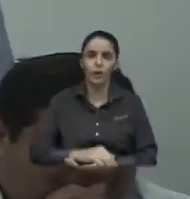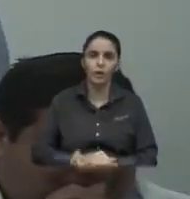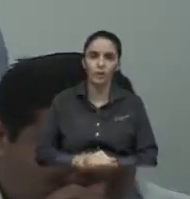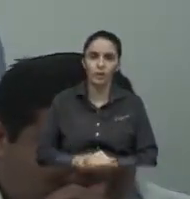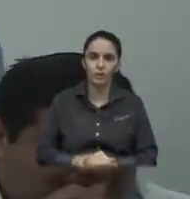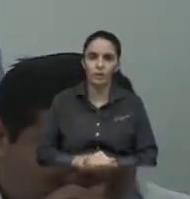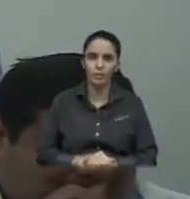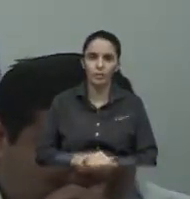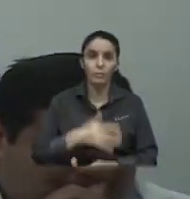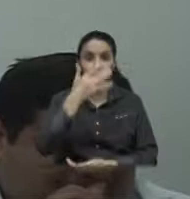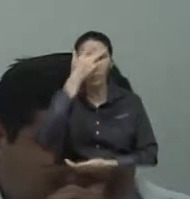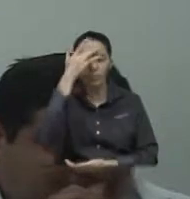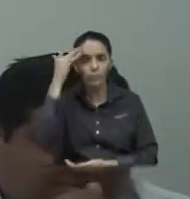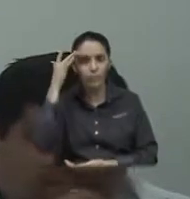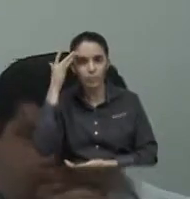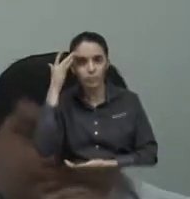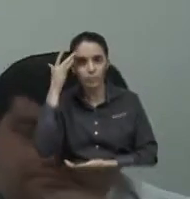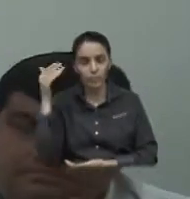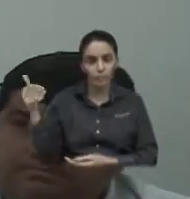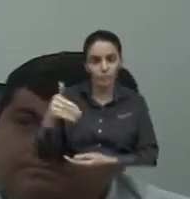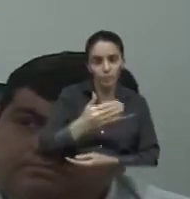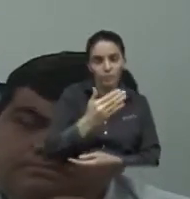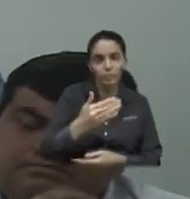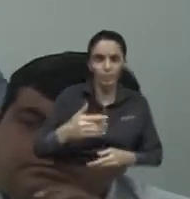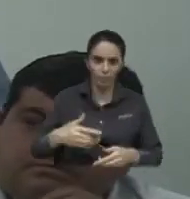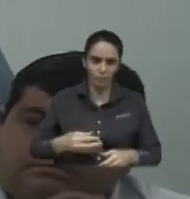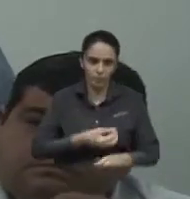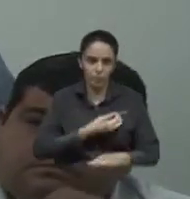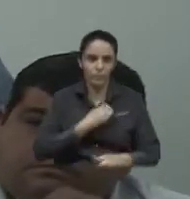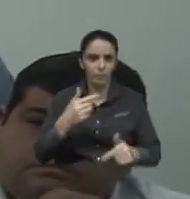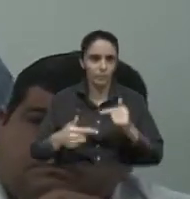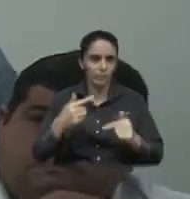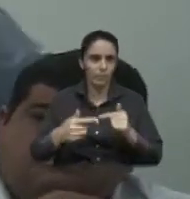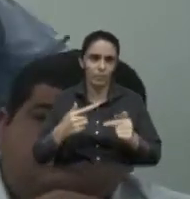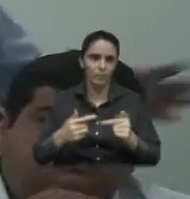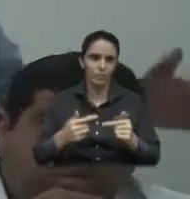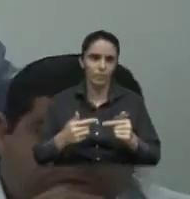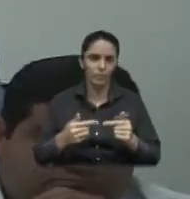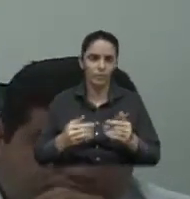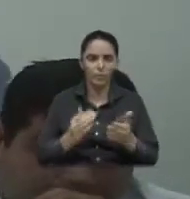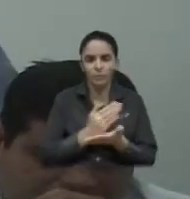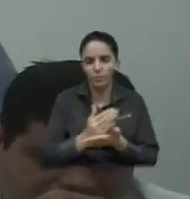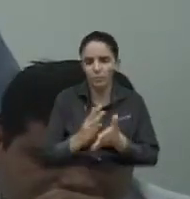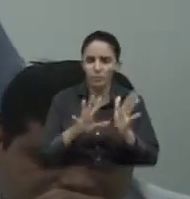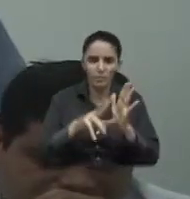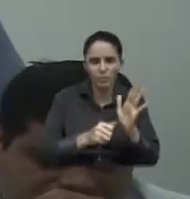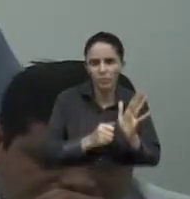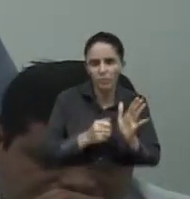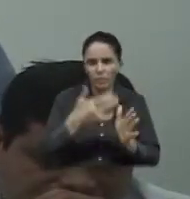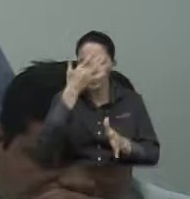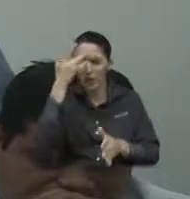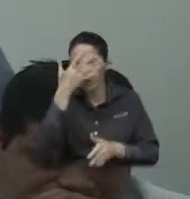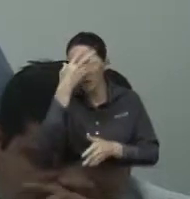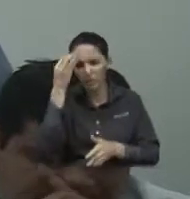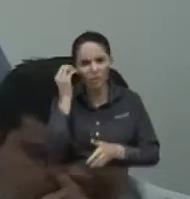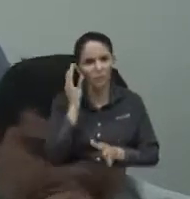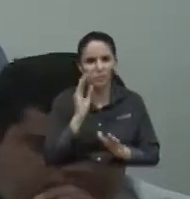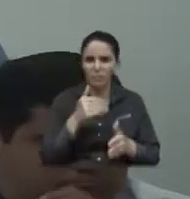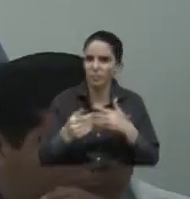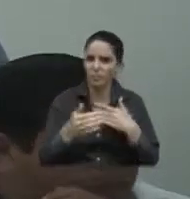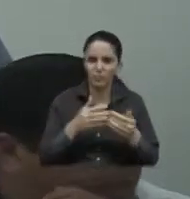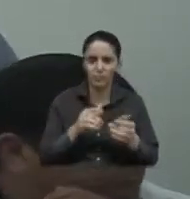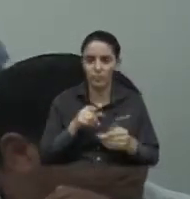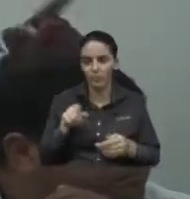passam pela política, passam desapercebidos, envolvem corrupção, acaba no esquecimento, mas o Moacir